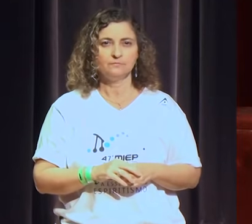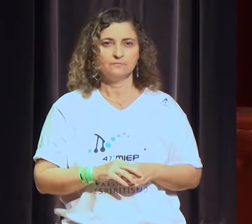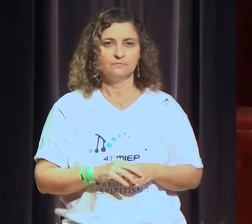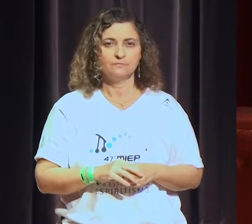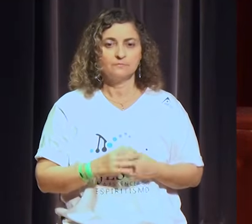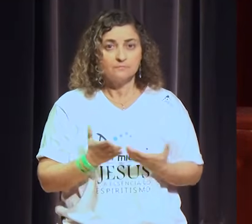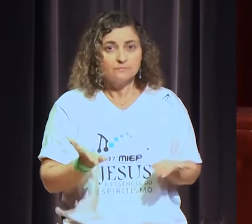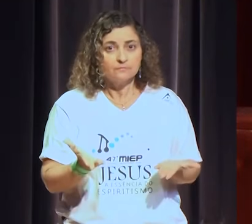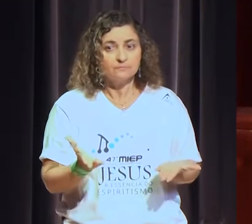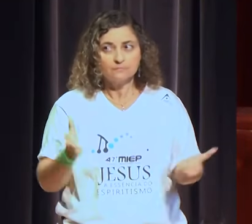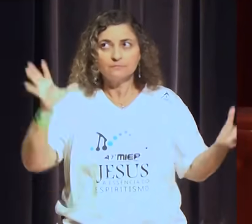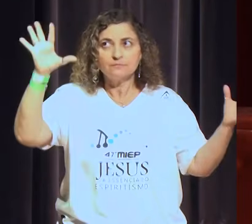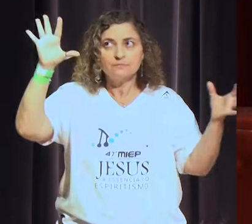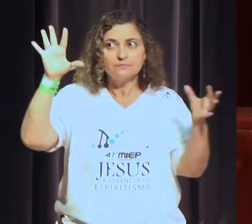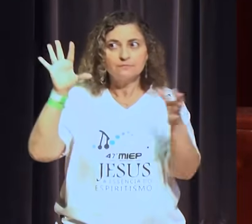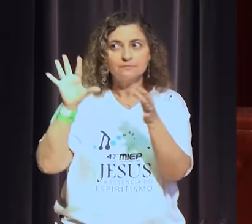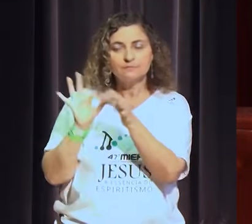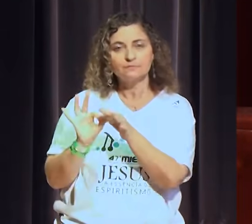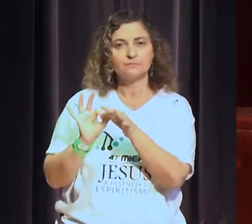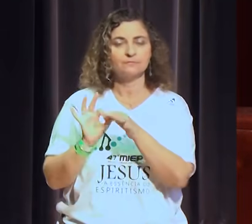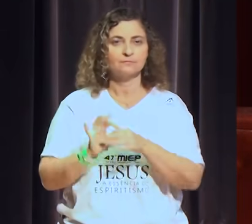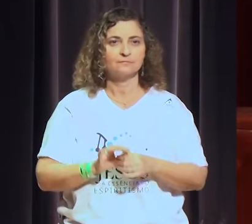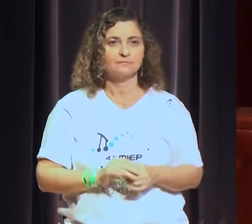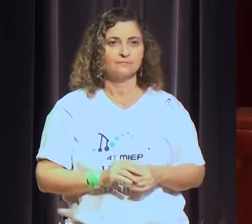Isso é a unidade.